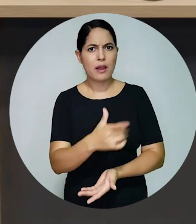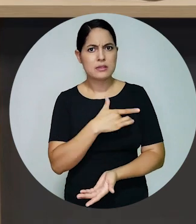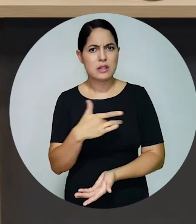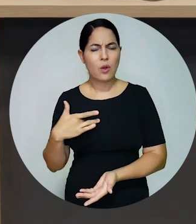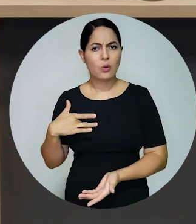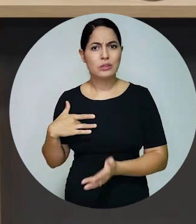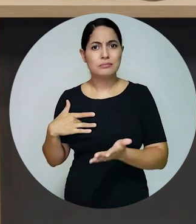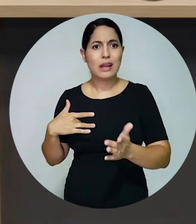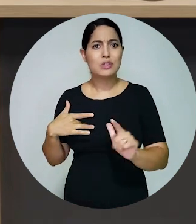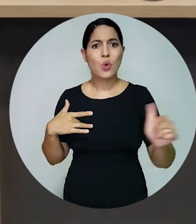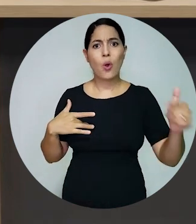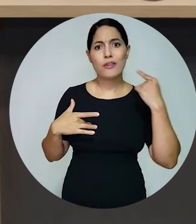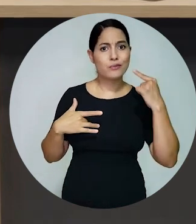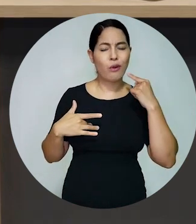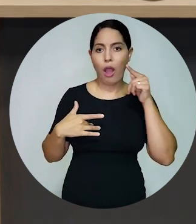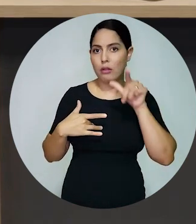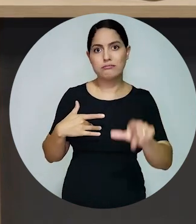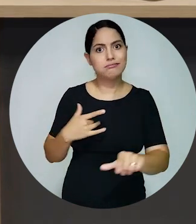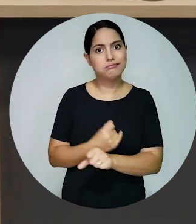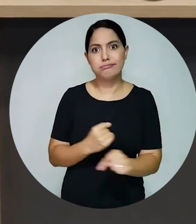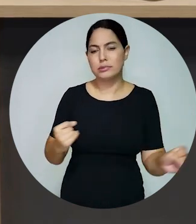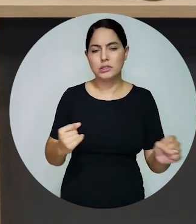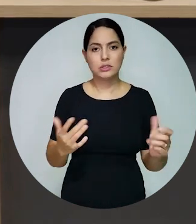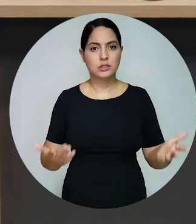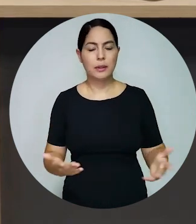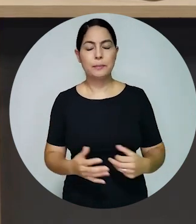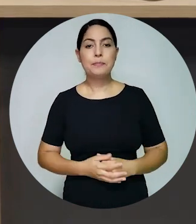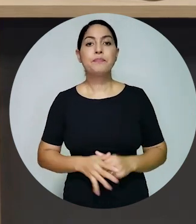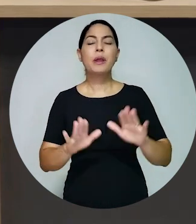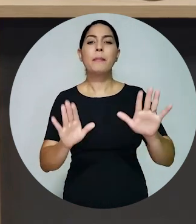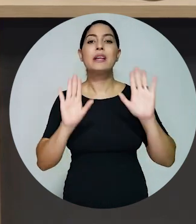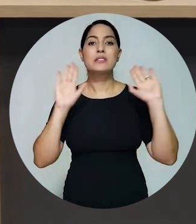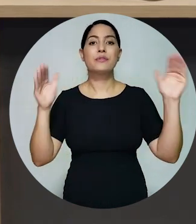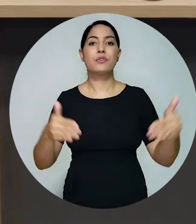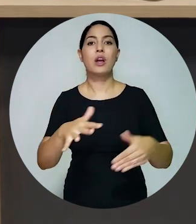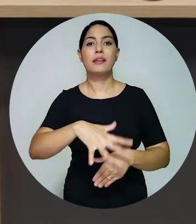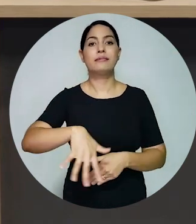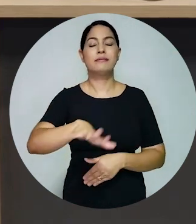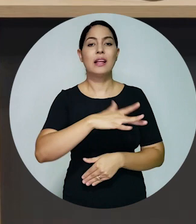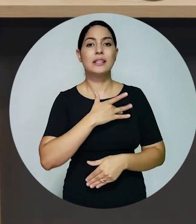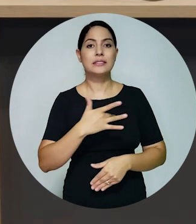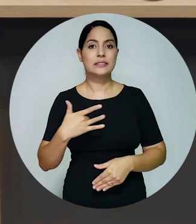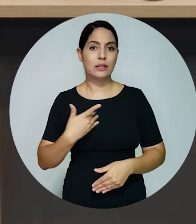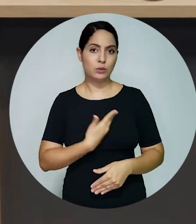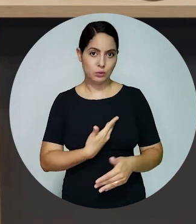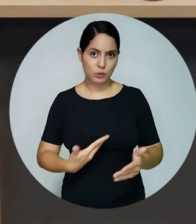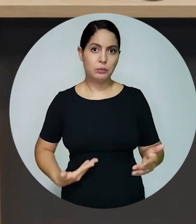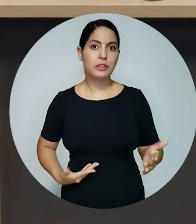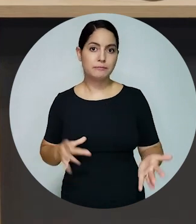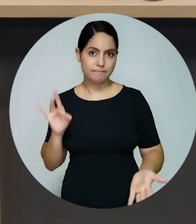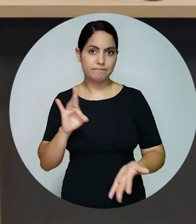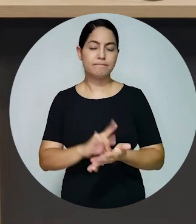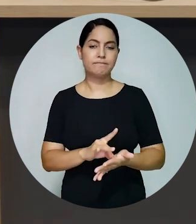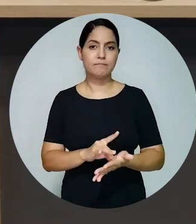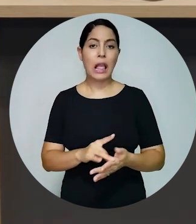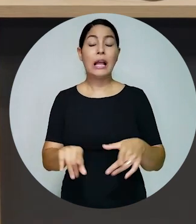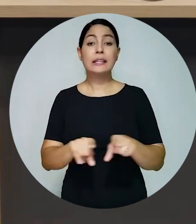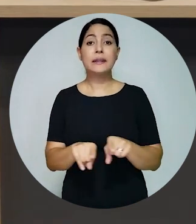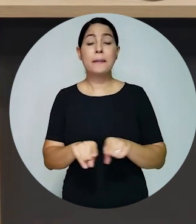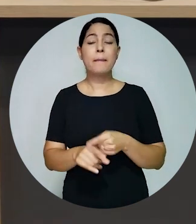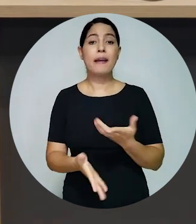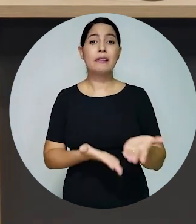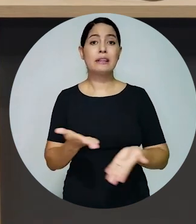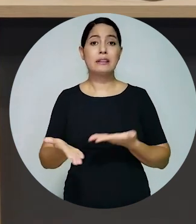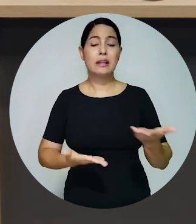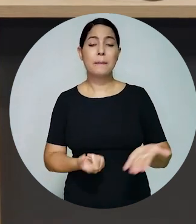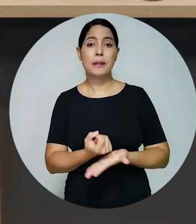mas só consegue pagar um plano de saúde, não consegue pagar um advogado. A gente está focado na saúde pública como um todo. A gente